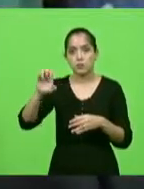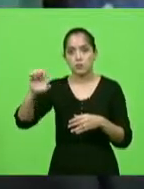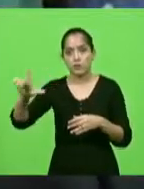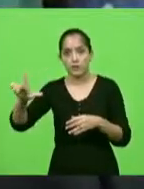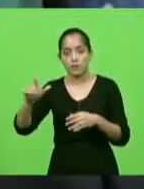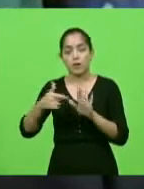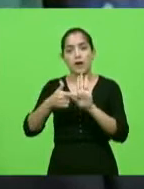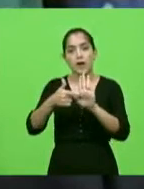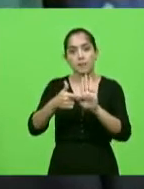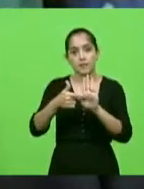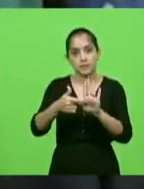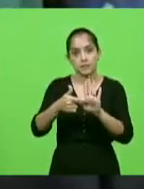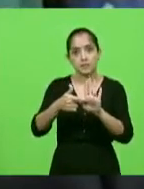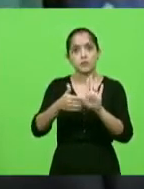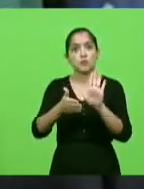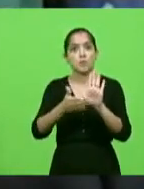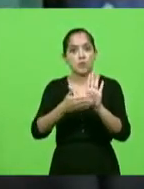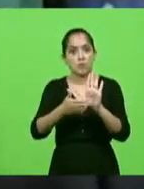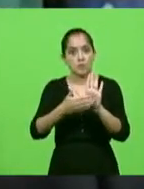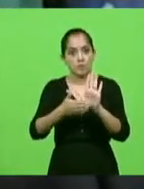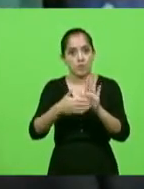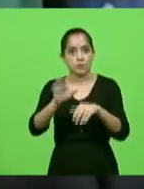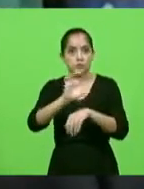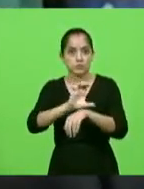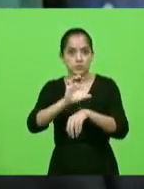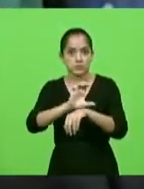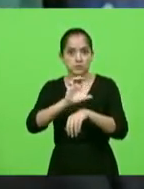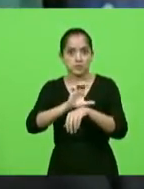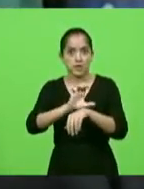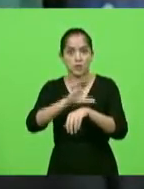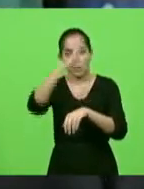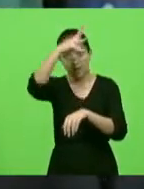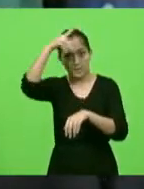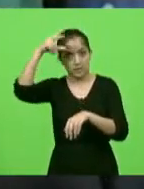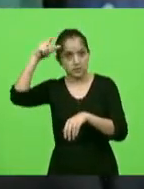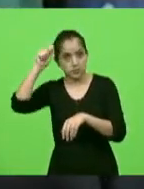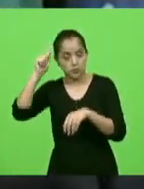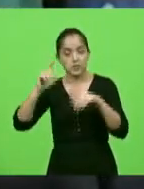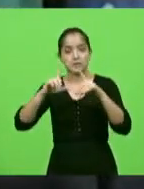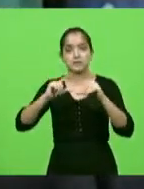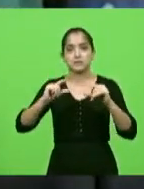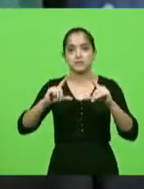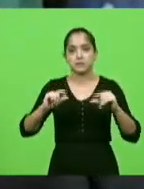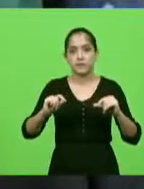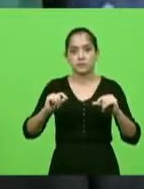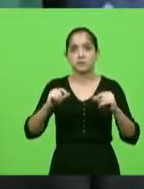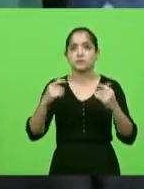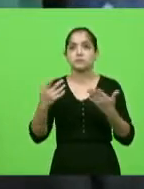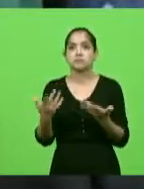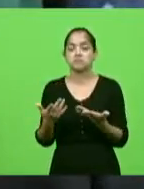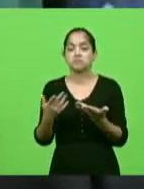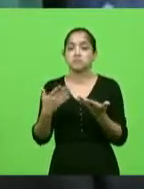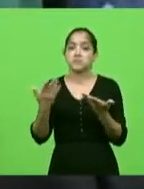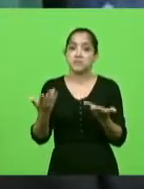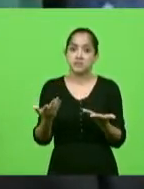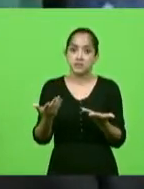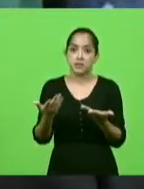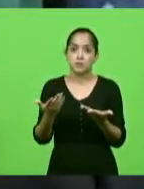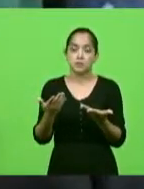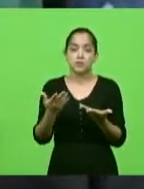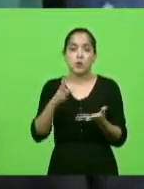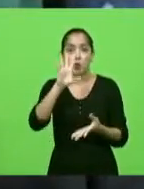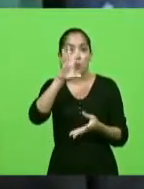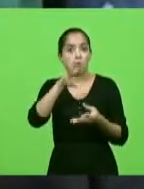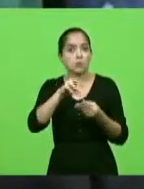ter apresentado propostas junto aos estados do Amazonas e Distrito Federal. Por essa razão, não nos parece crível